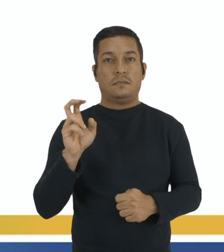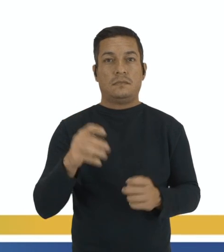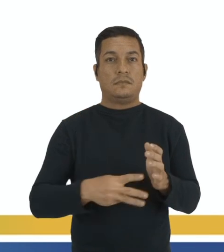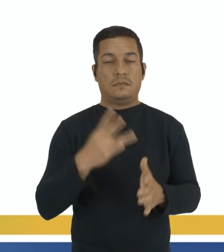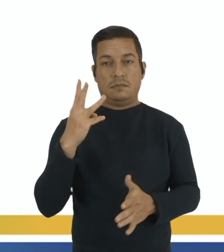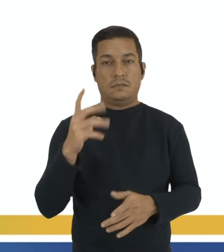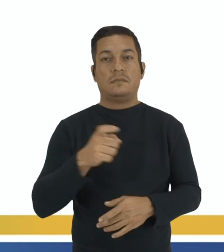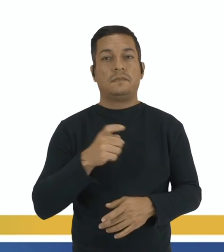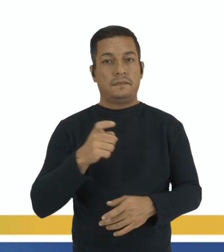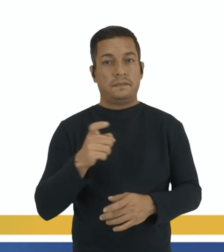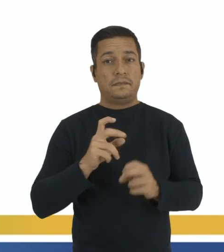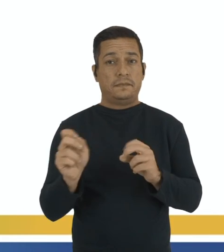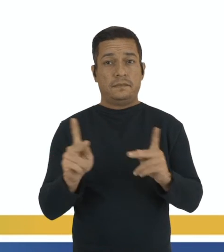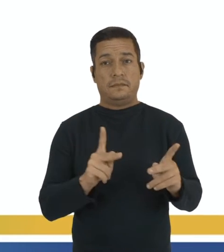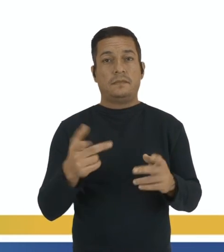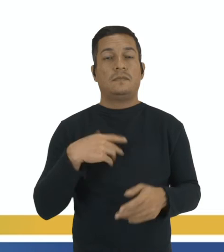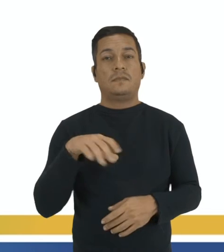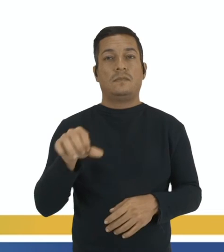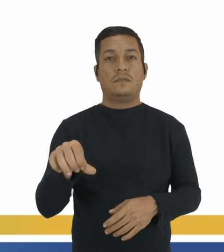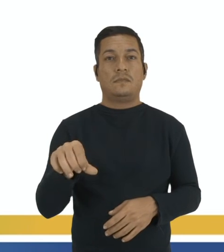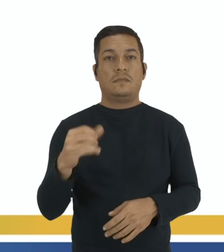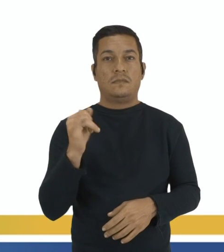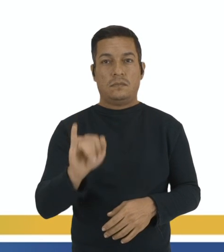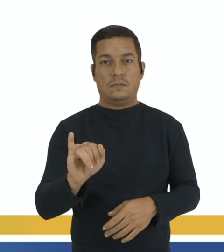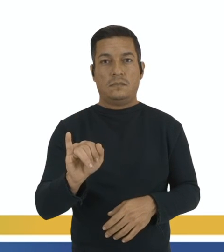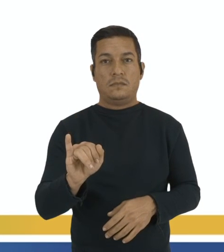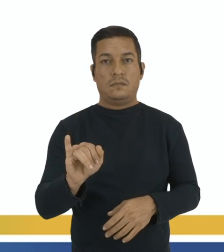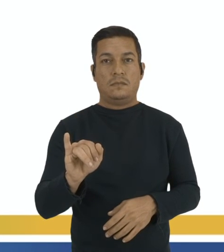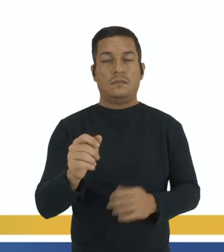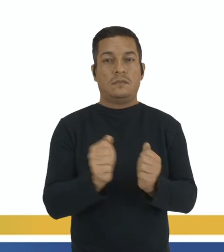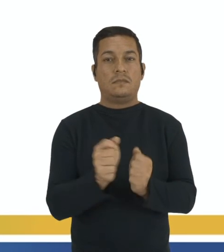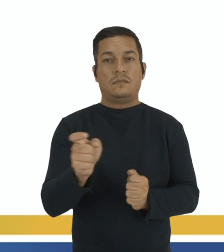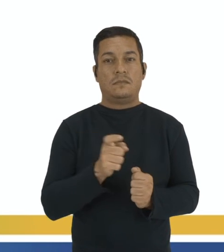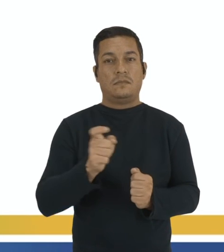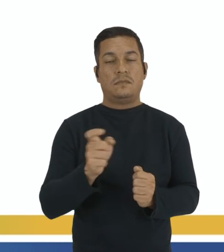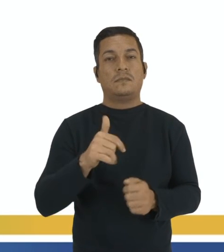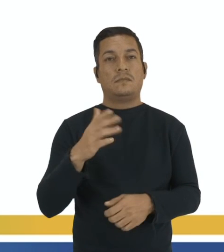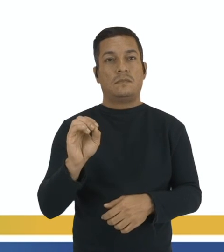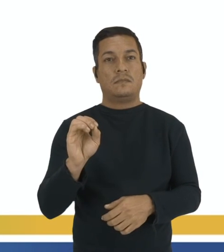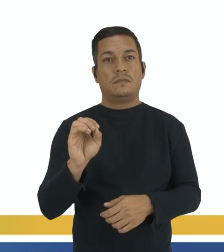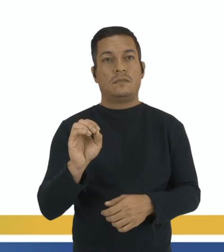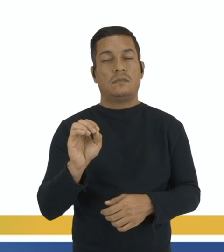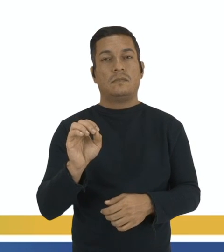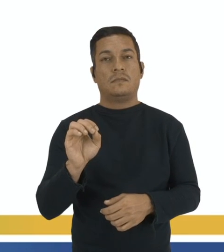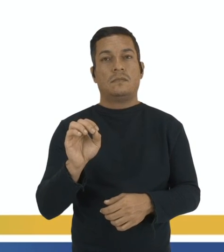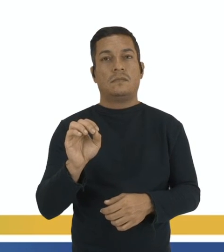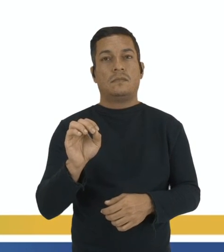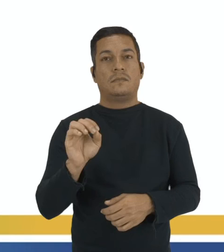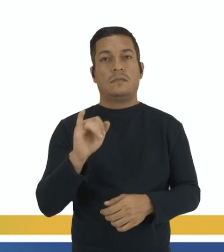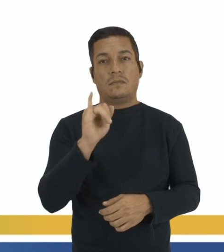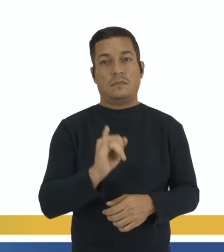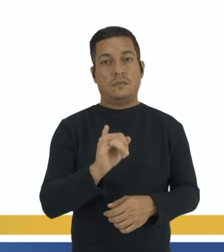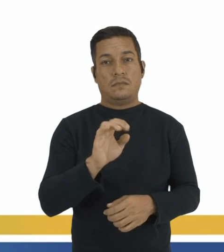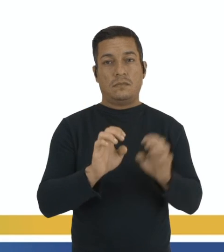3 letras X, ok? E o 9 seria o I com o X. O X vale 10, o I está escrito à